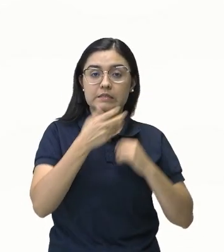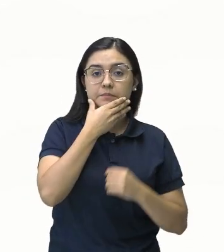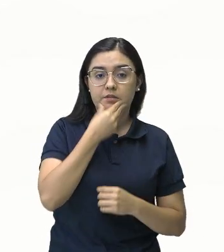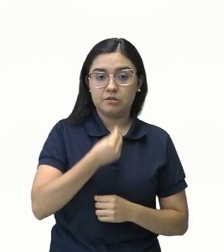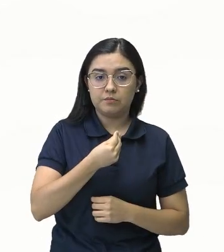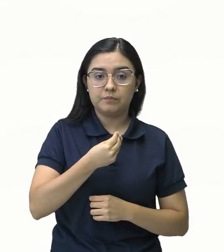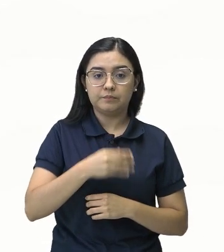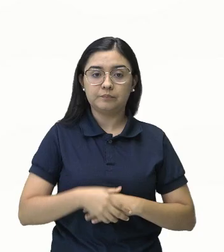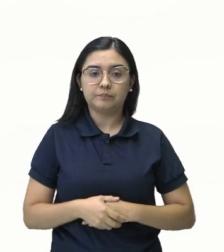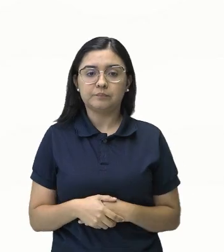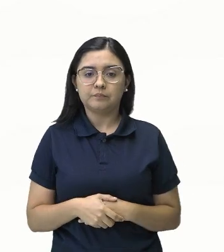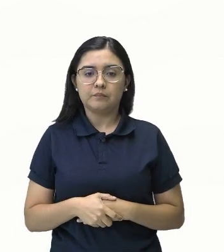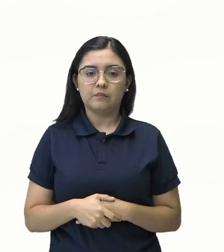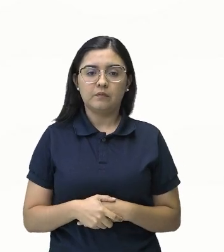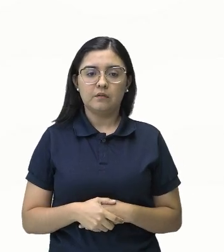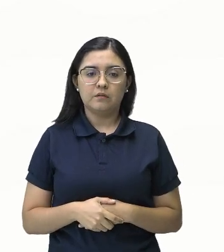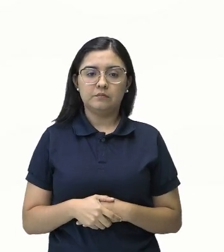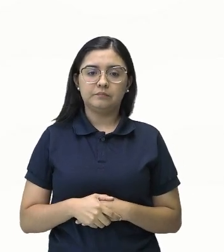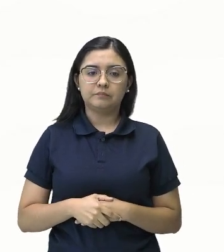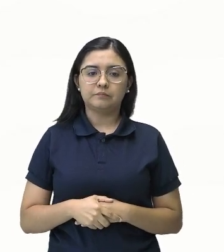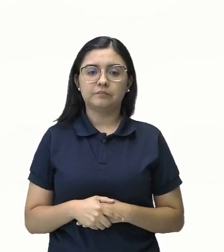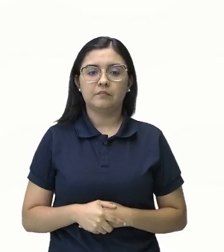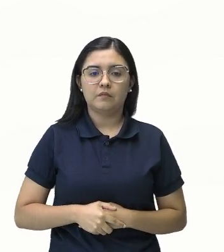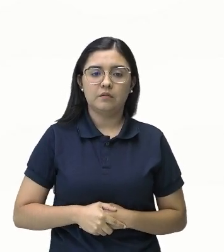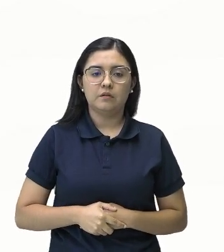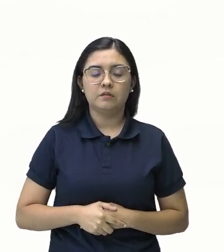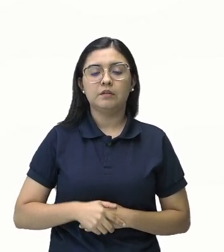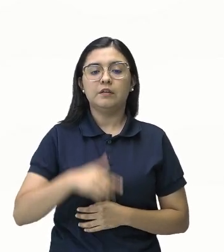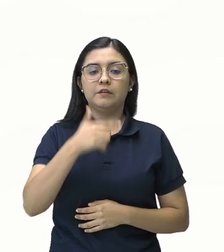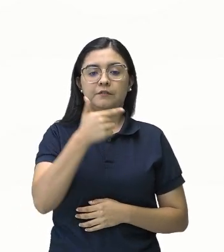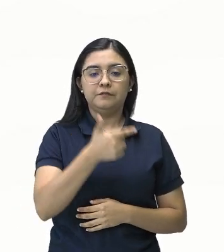meninos e 21